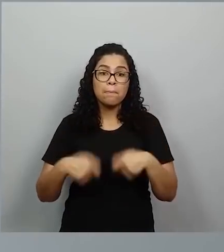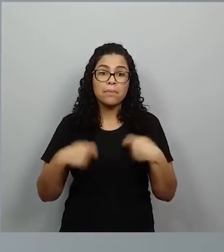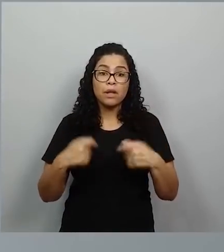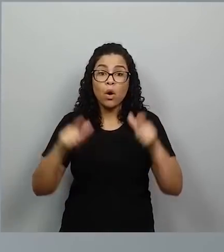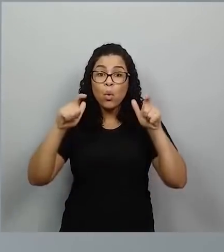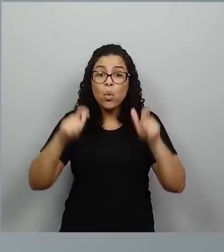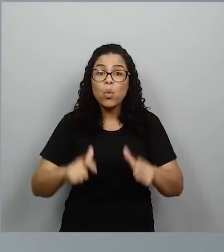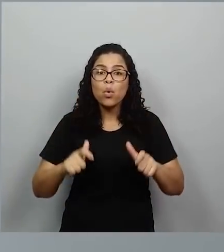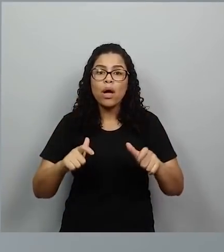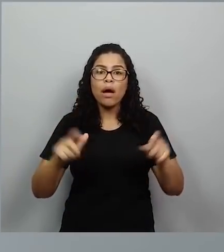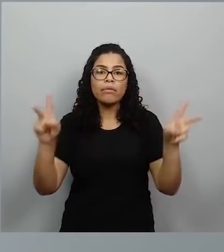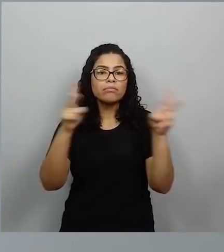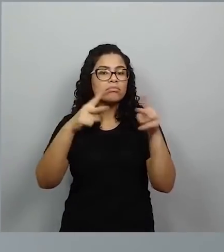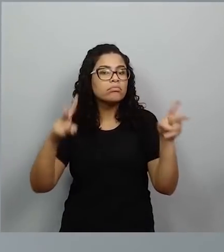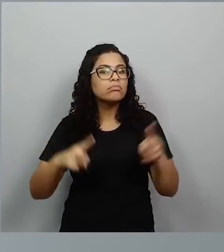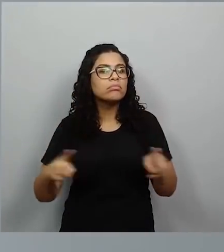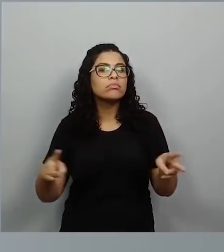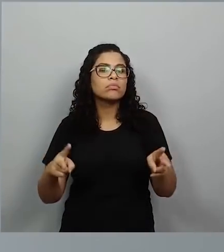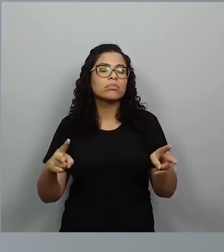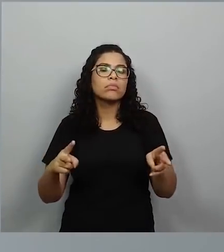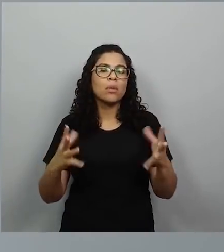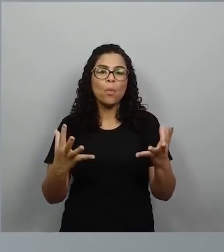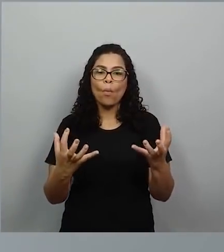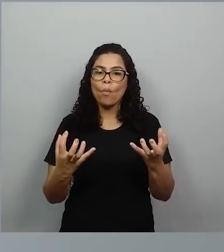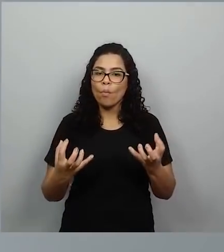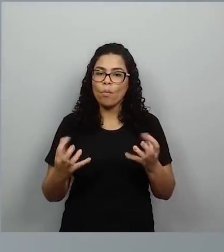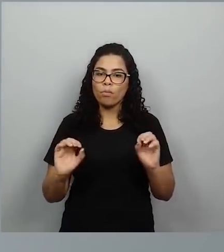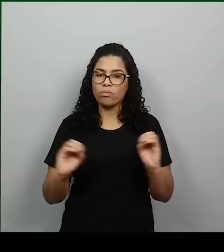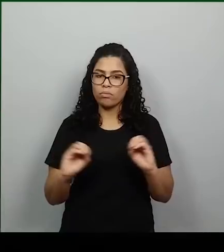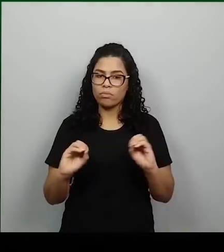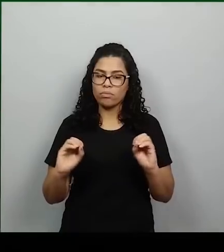Precisa deixar num lugar bem ventilado para não mofar.